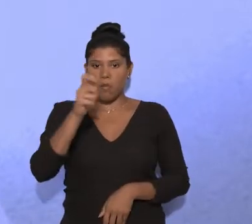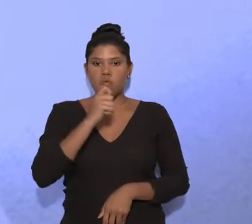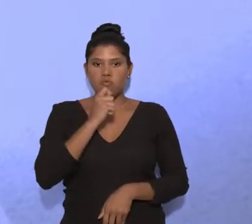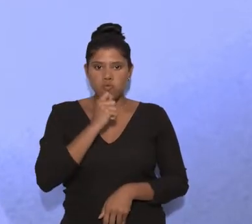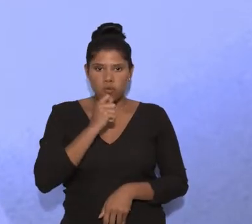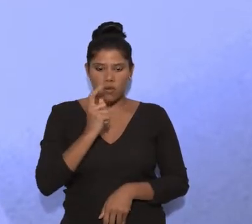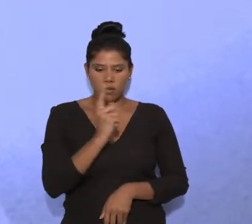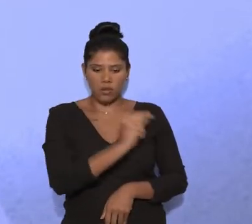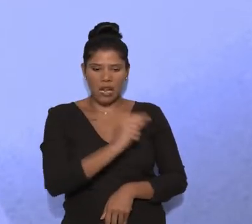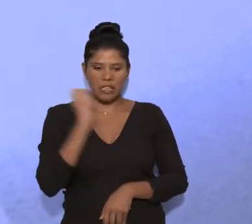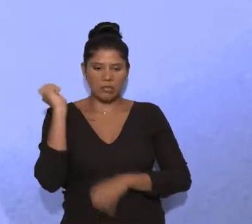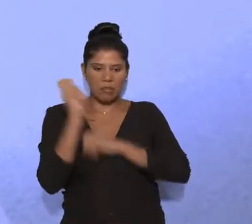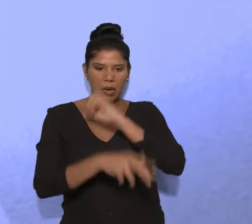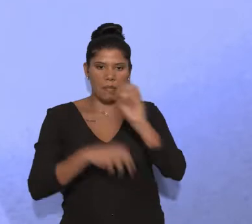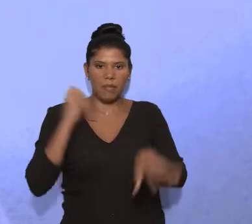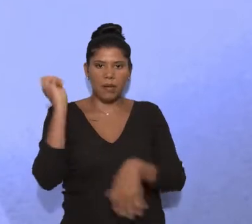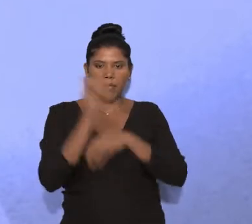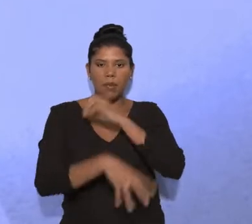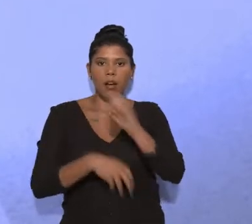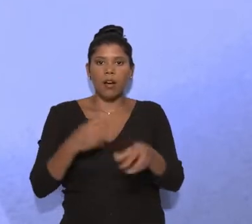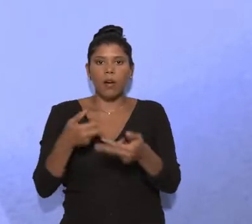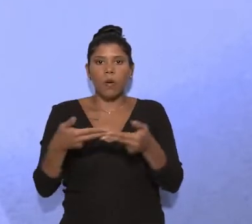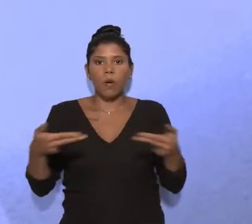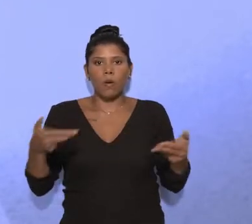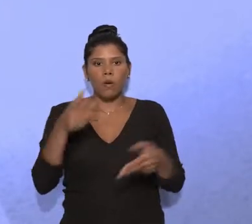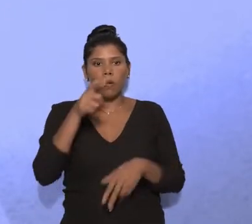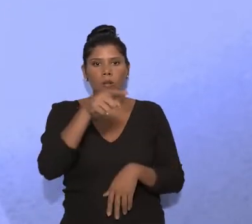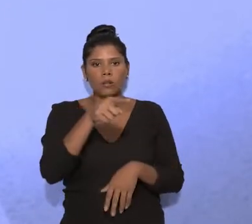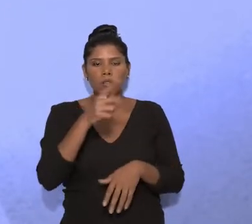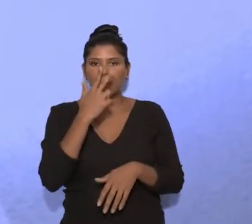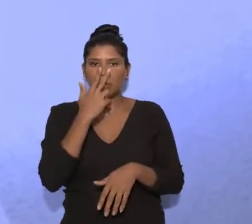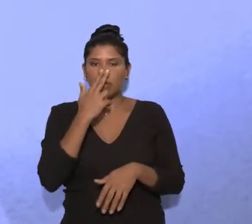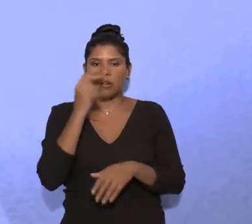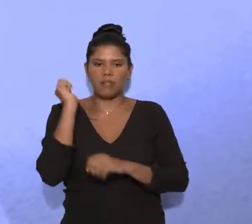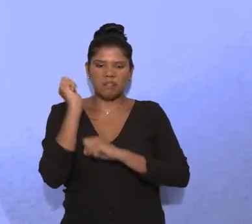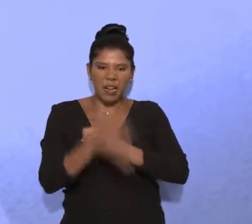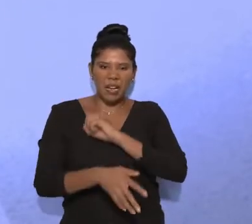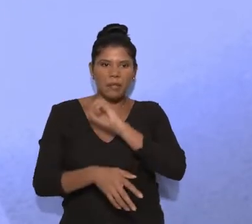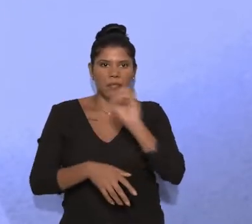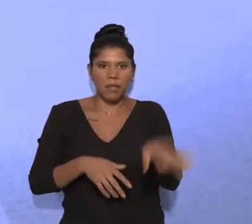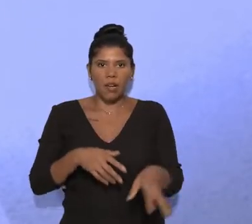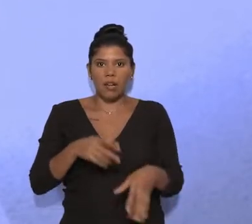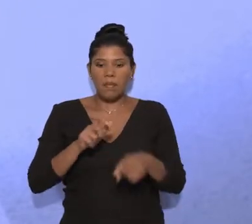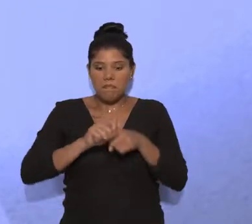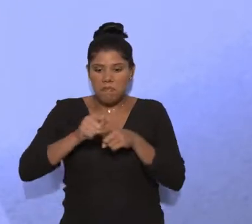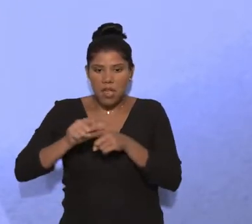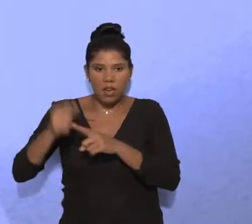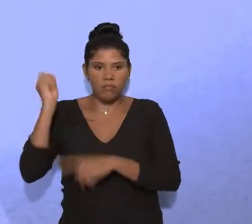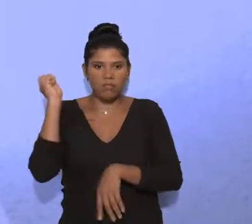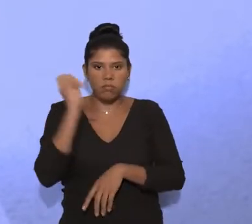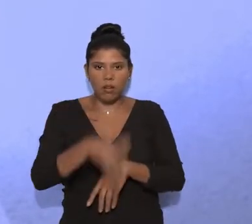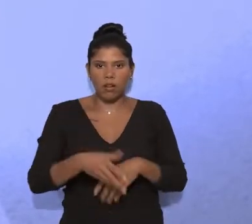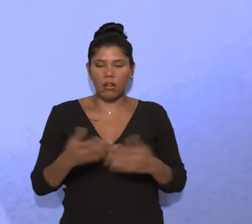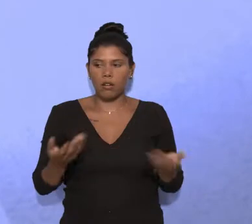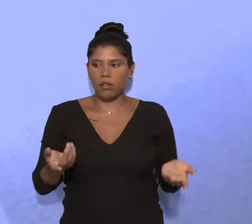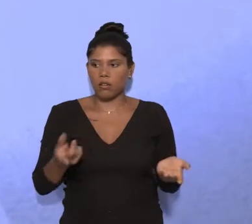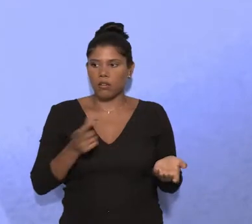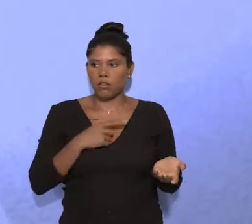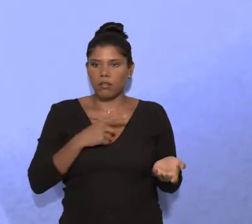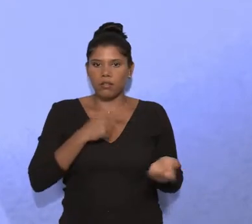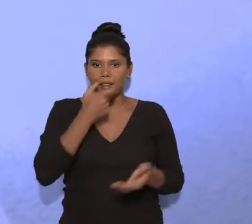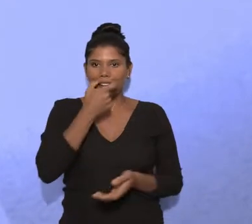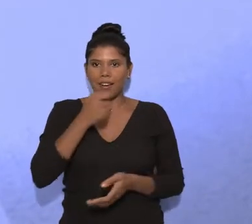de espiga de milho, garrafa, lata, saco o que fosse. Urina. Até o Valdeci, torcedor do Ceará, jogou até a dentadura